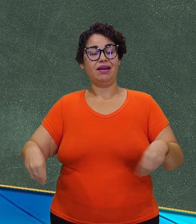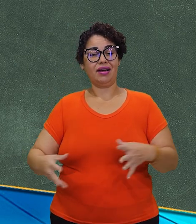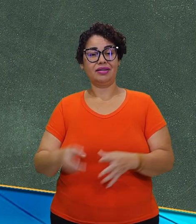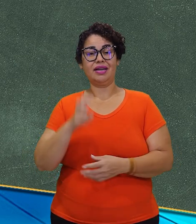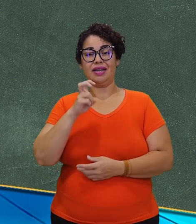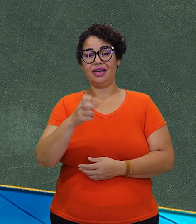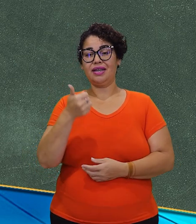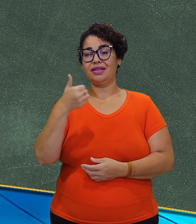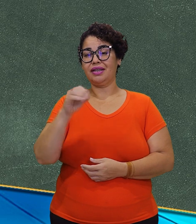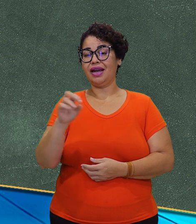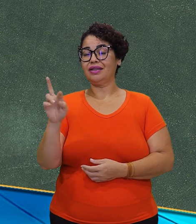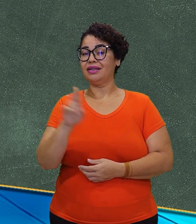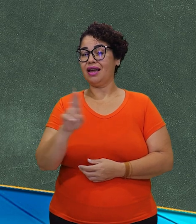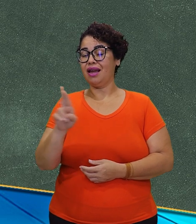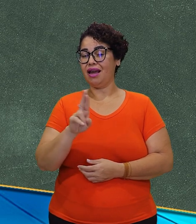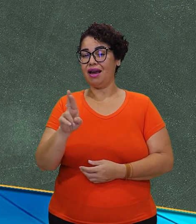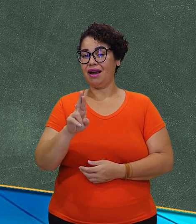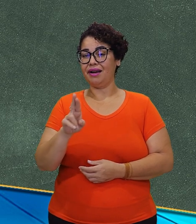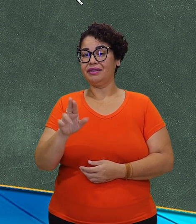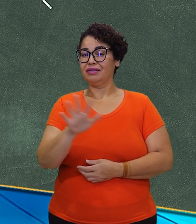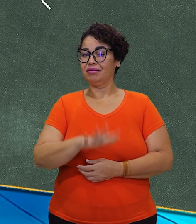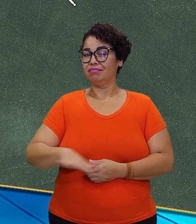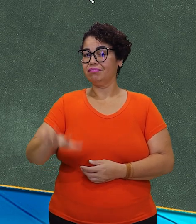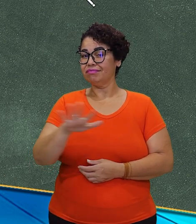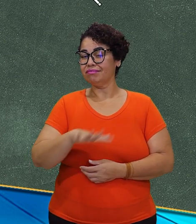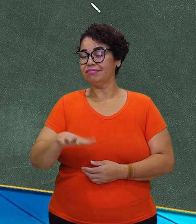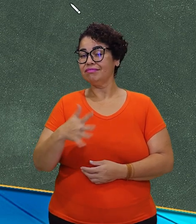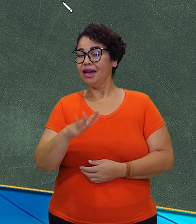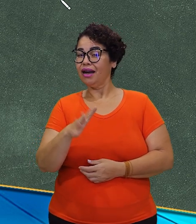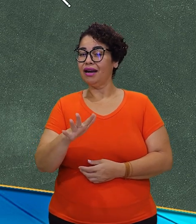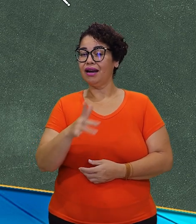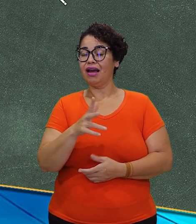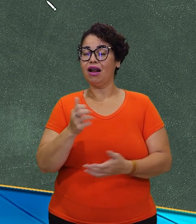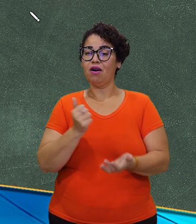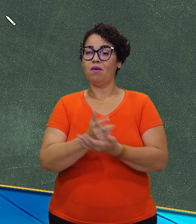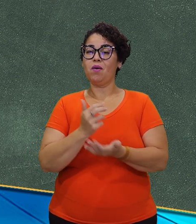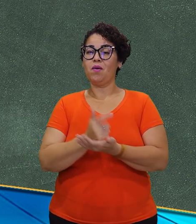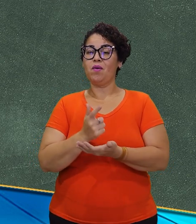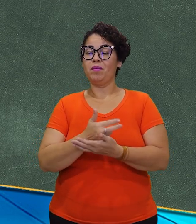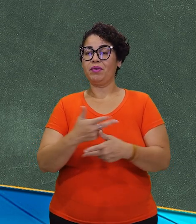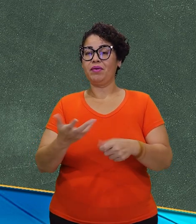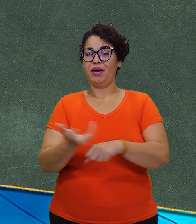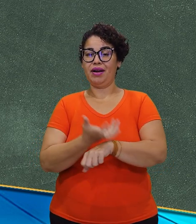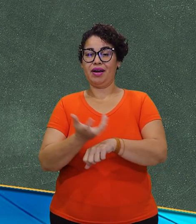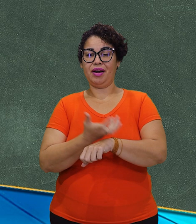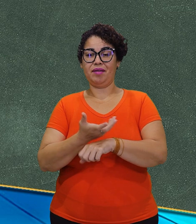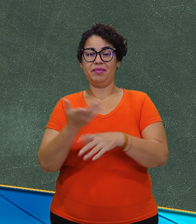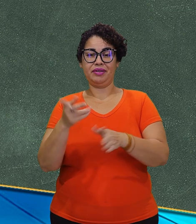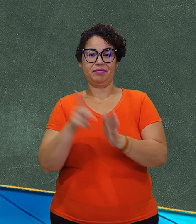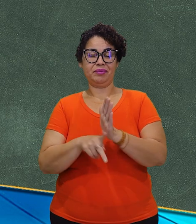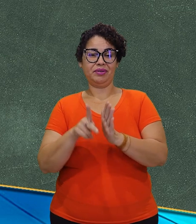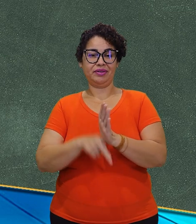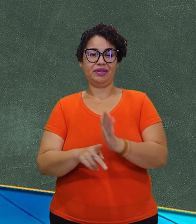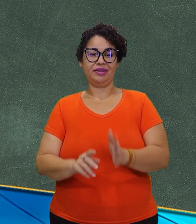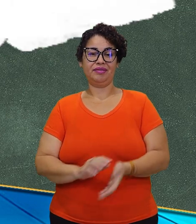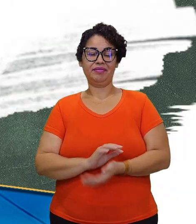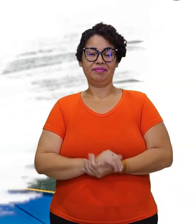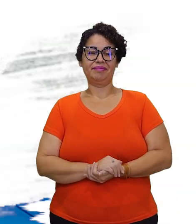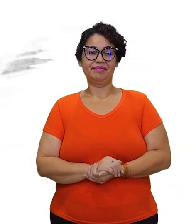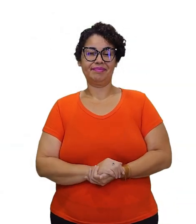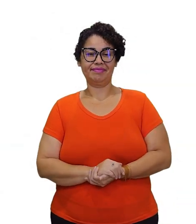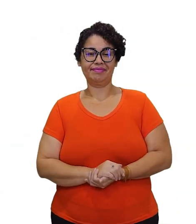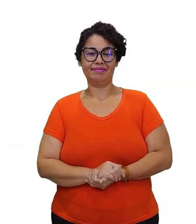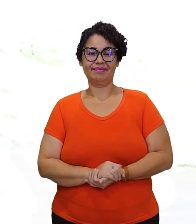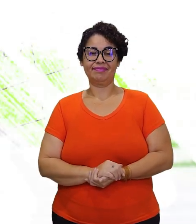vai gastar R$ 510 no mínimo com o material para esse projeto.